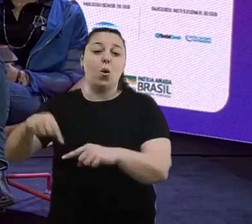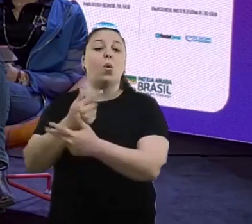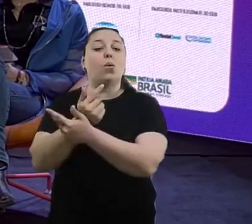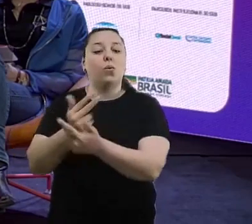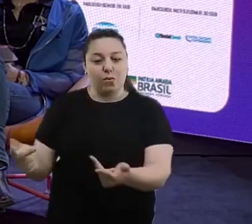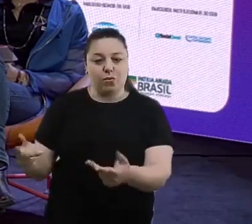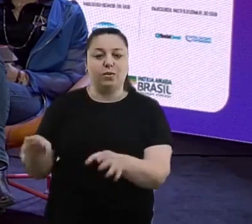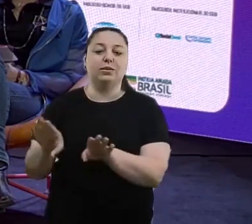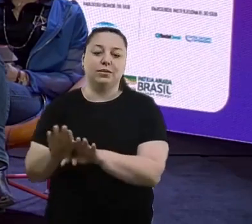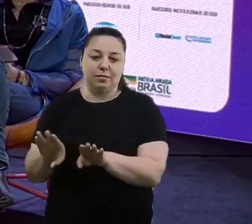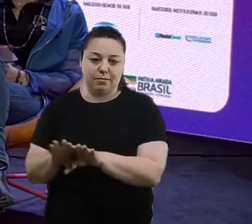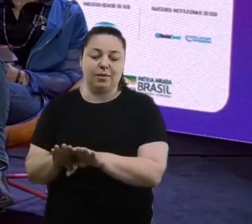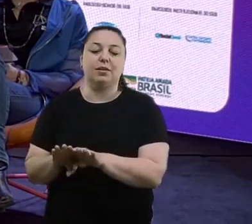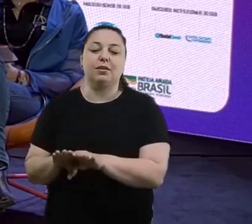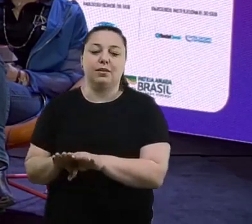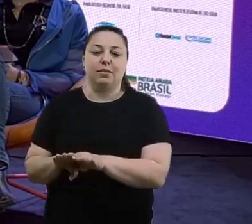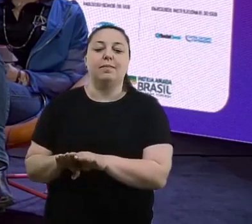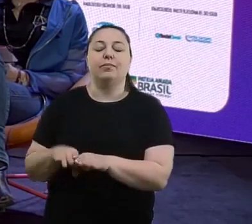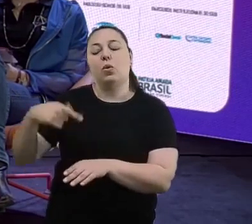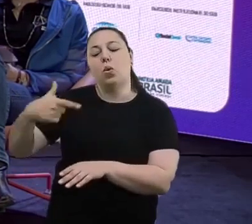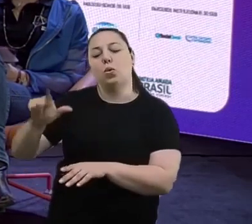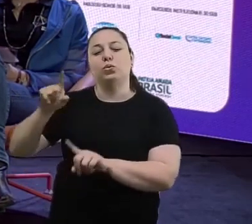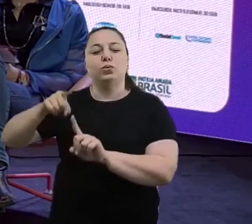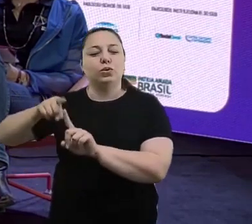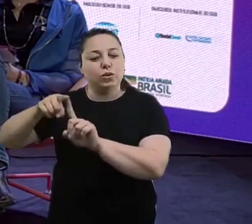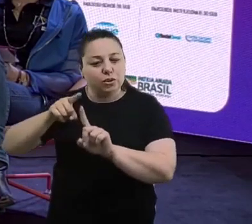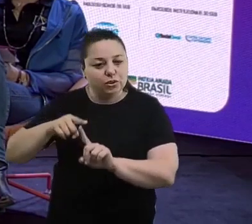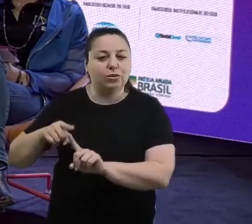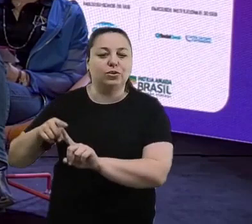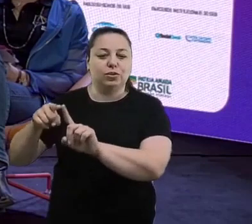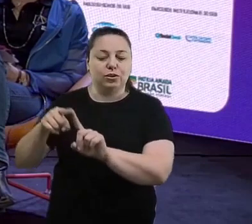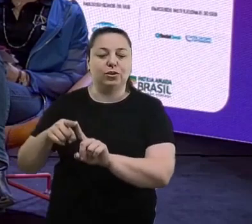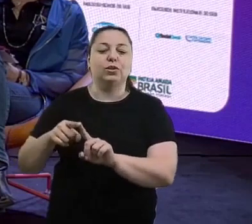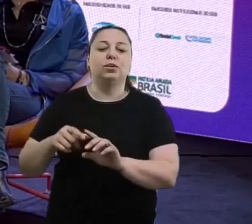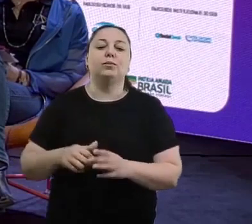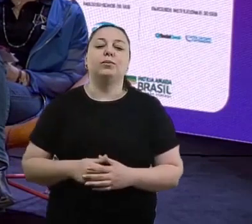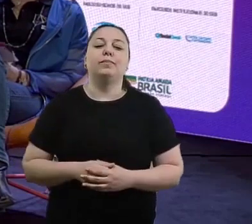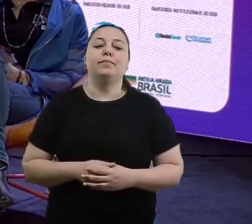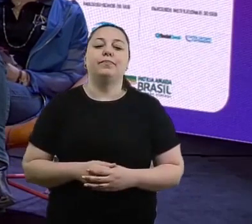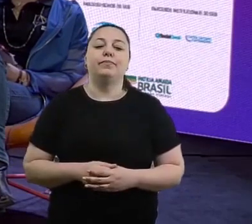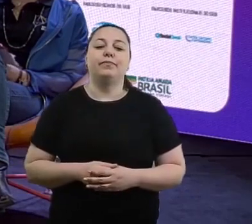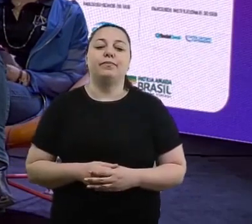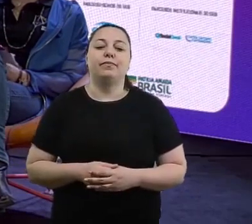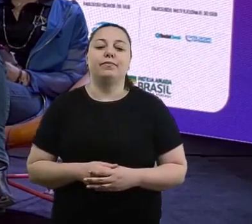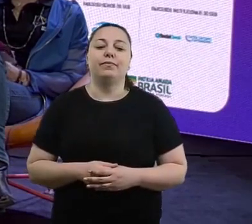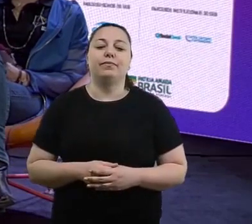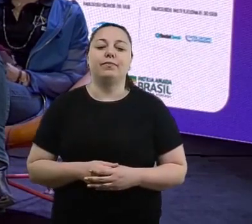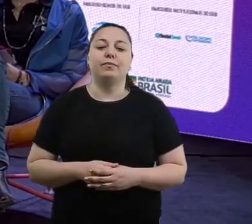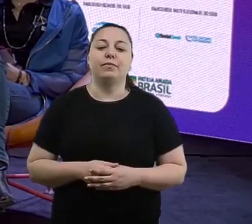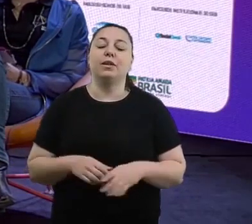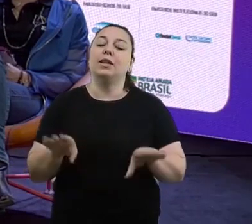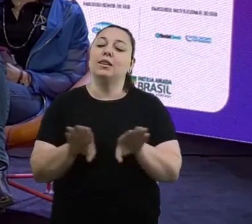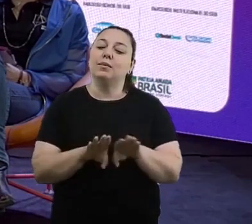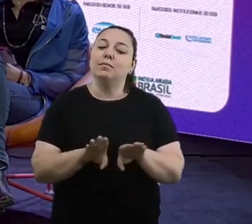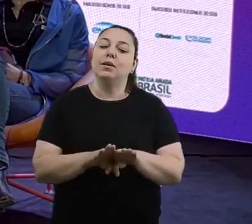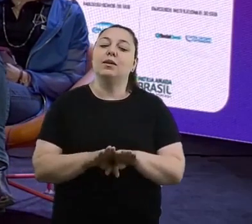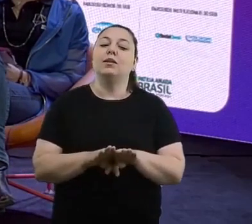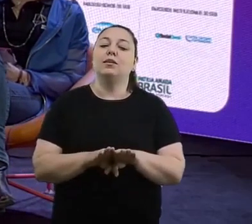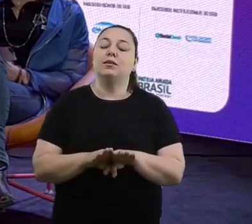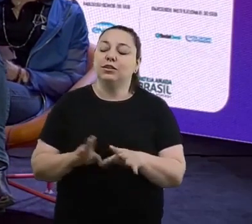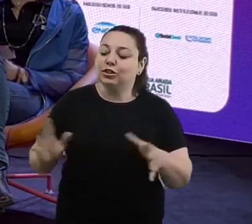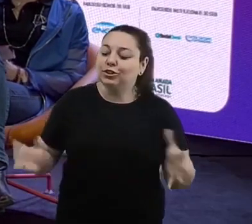final. E essa faixa roxa, que é a faixa da predição, que a gente vai falar agora. Então, foi feito um modelo de previsão, uma ferramenta